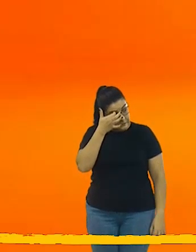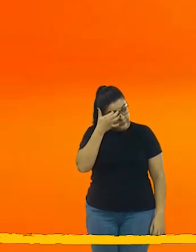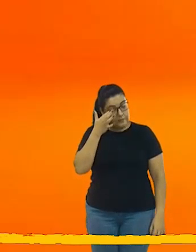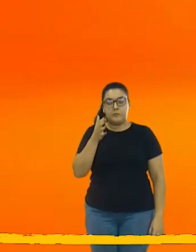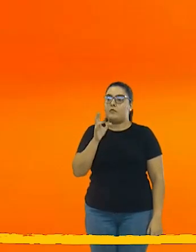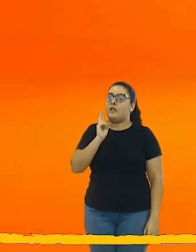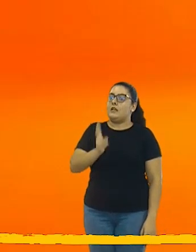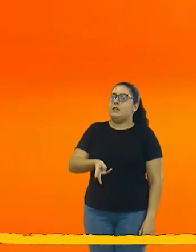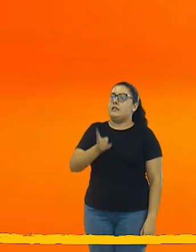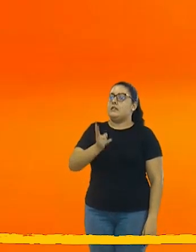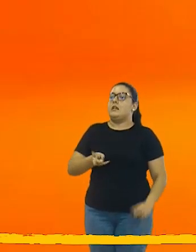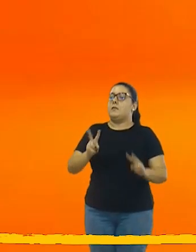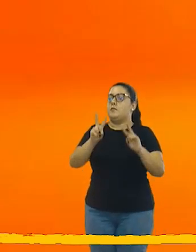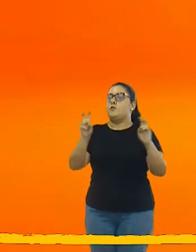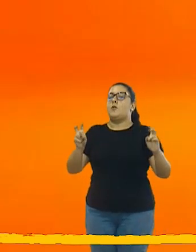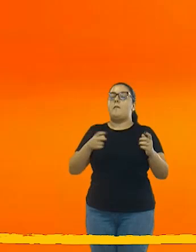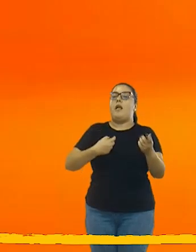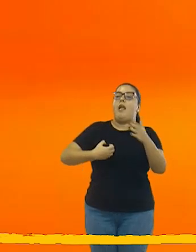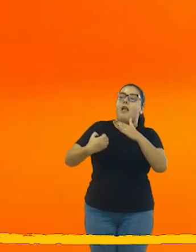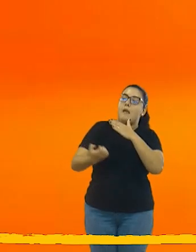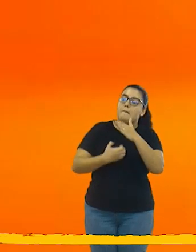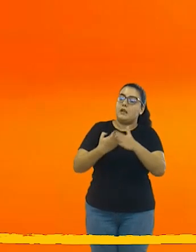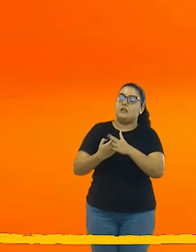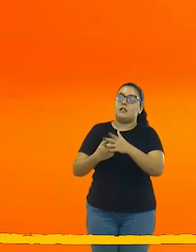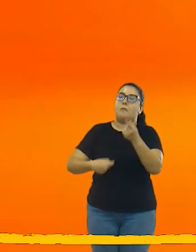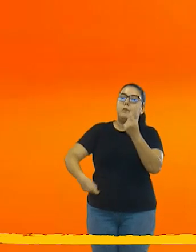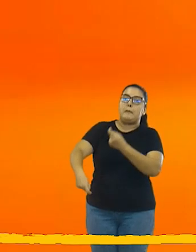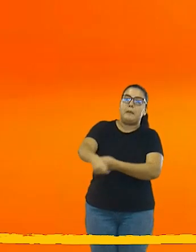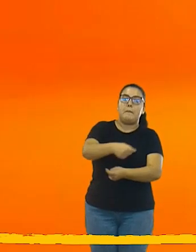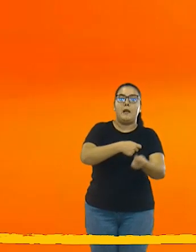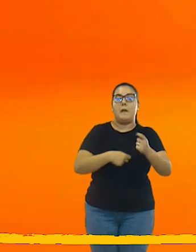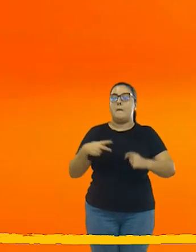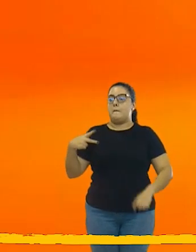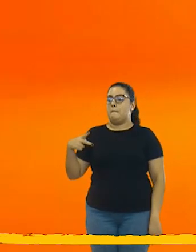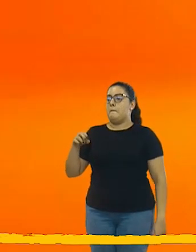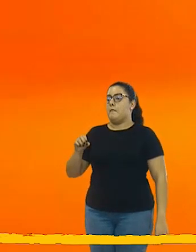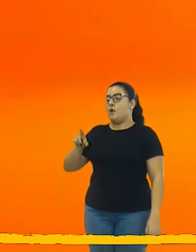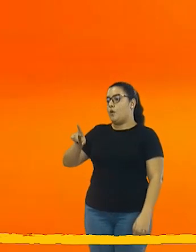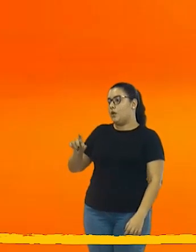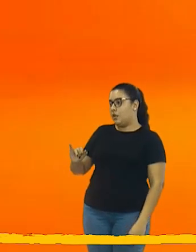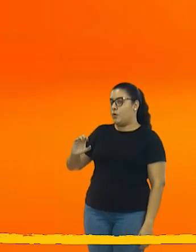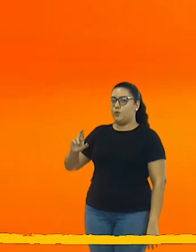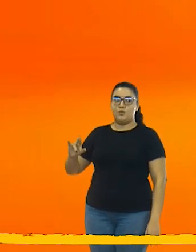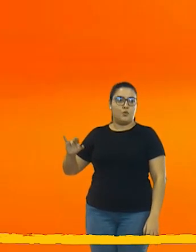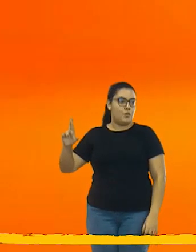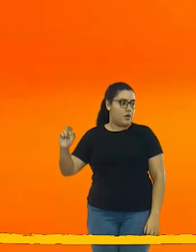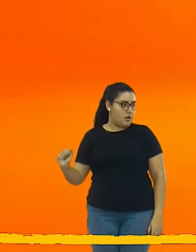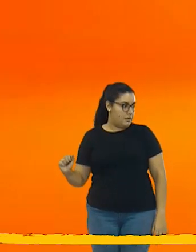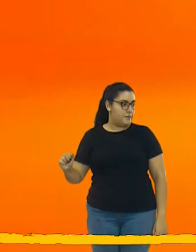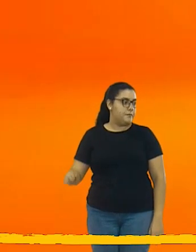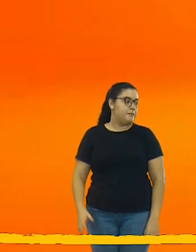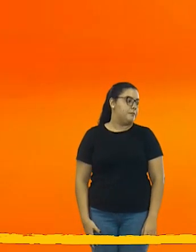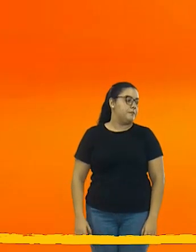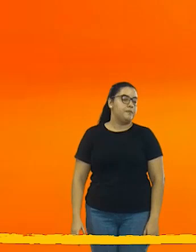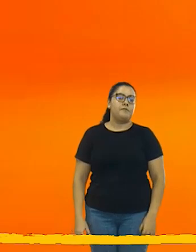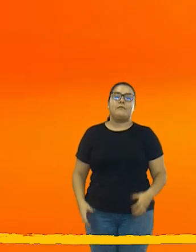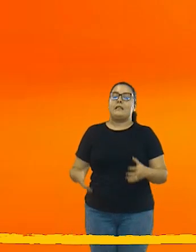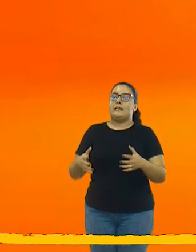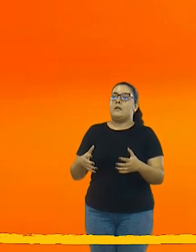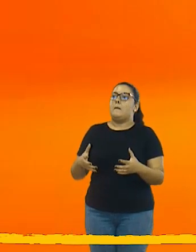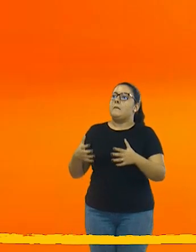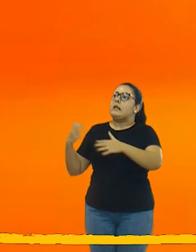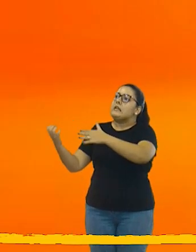que você falar de agronegócio, ele é monocultor. A policultura, pequenas e médias propriedades. Grandes